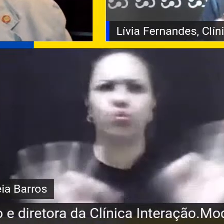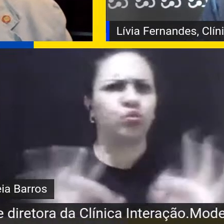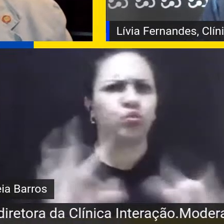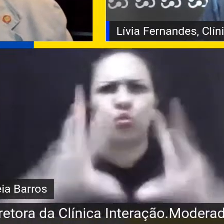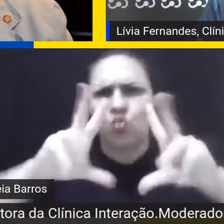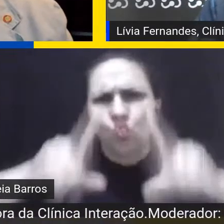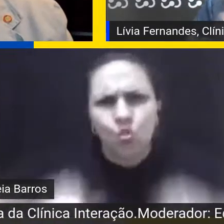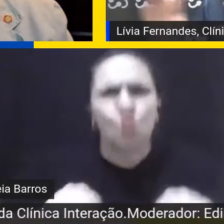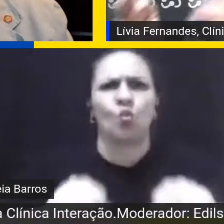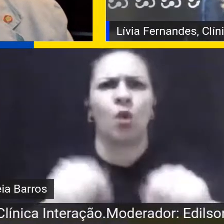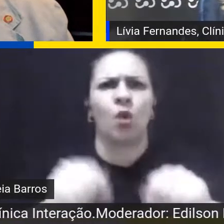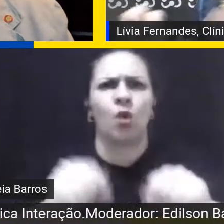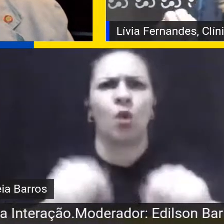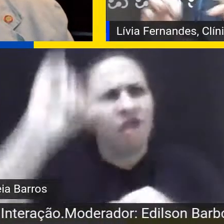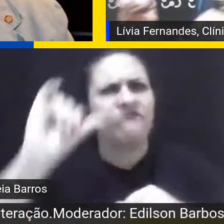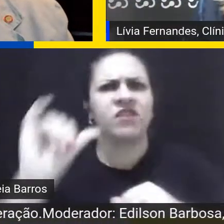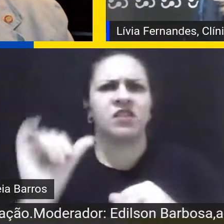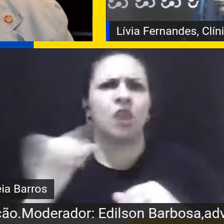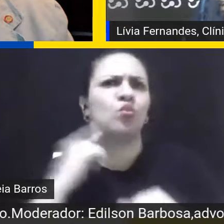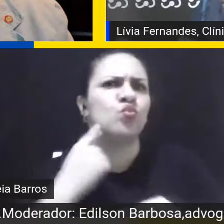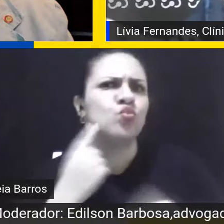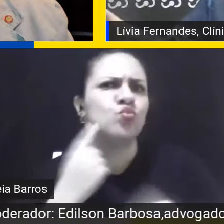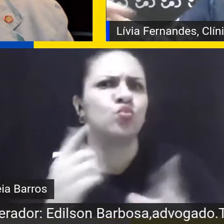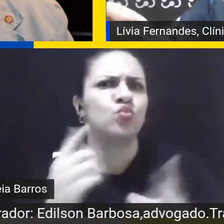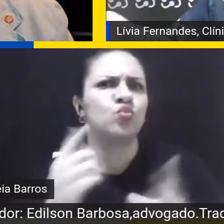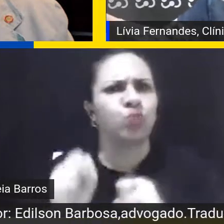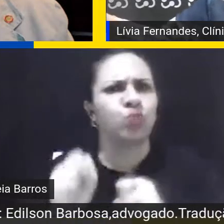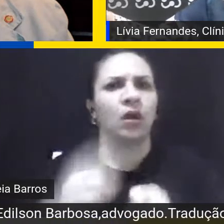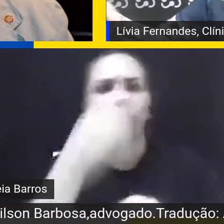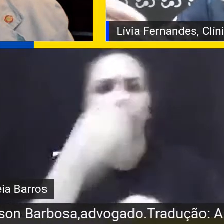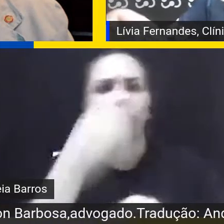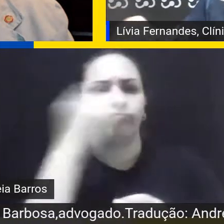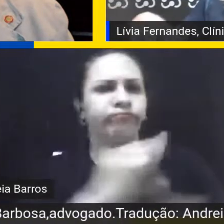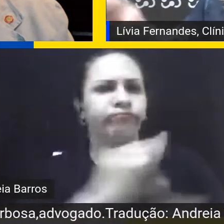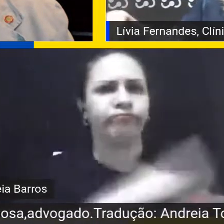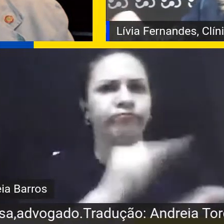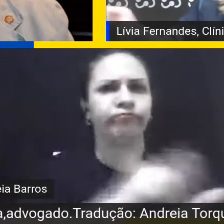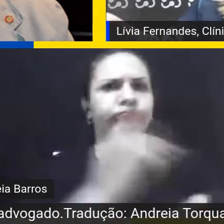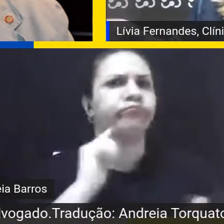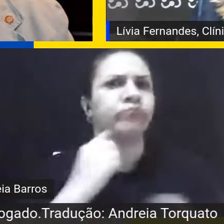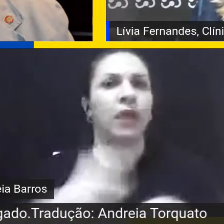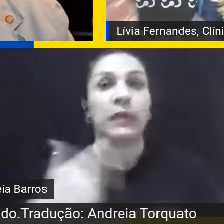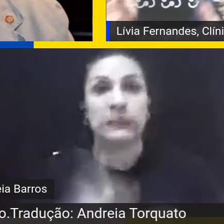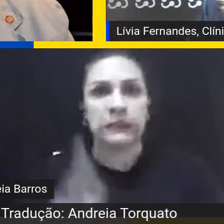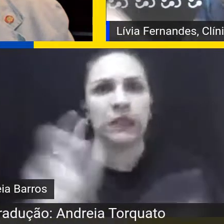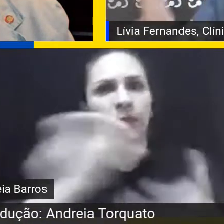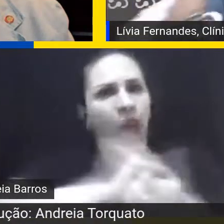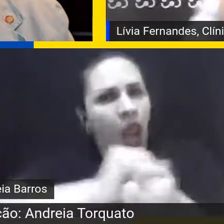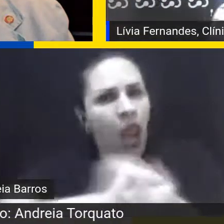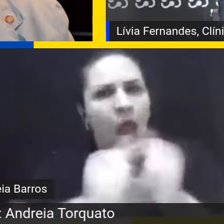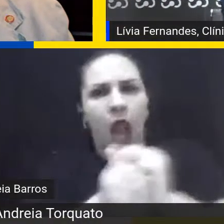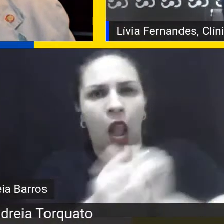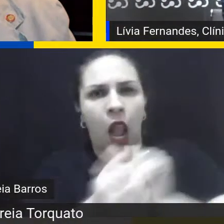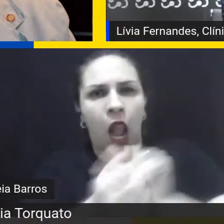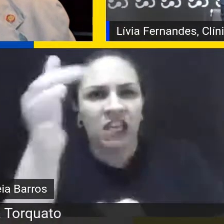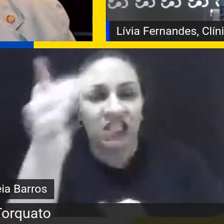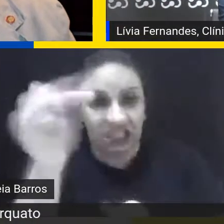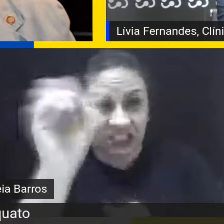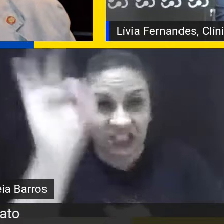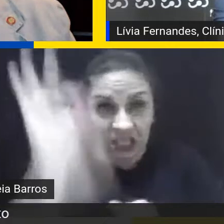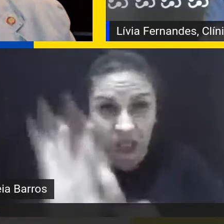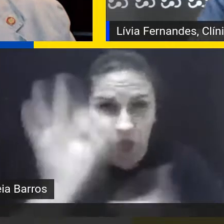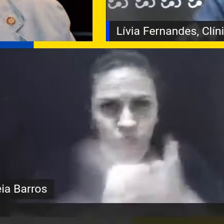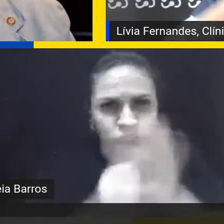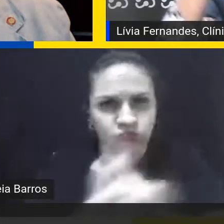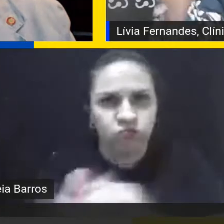momento em terapia com a criança, a gente vai descartando, a gente higieniza depois com álcool a 70, para a gente poder devolver